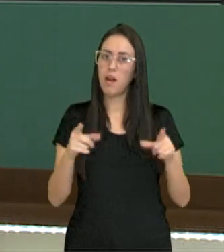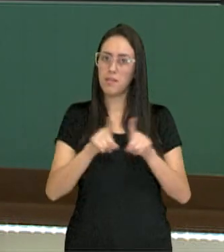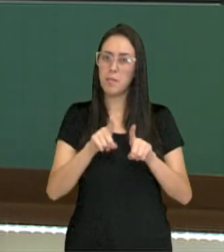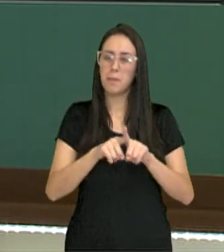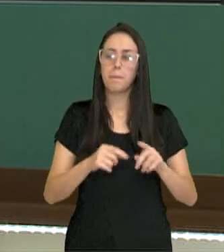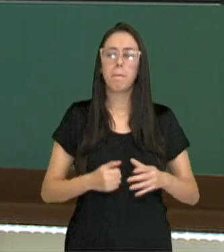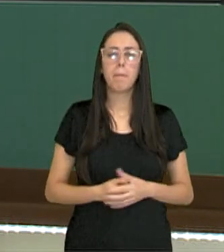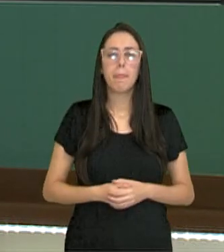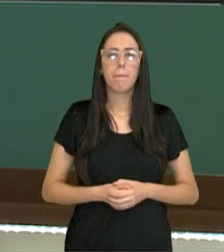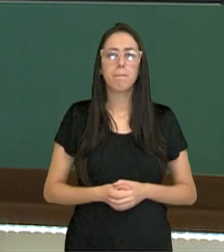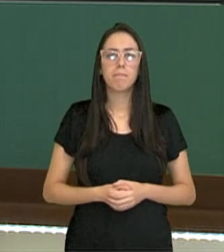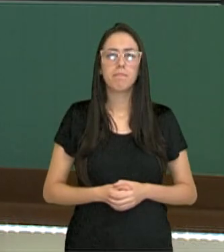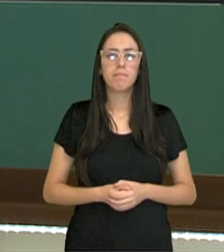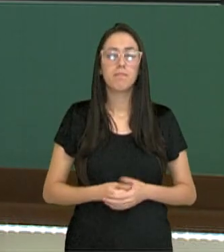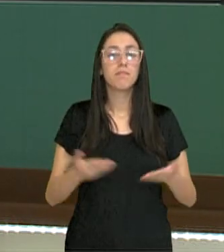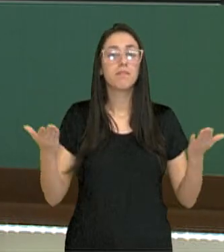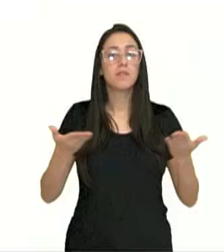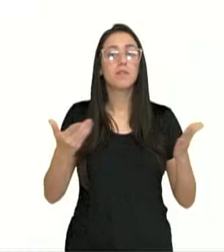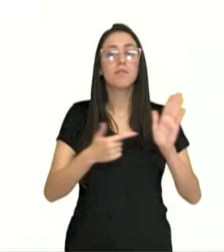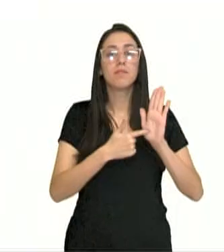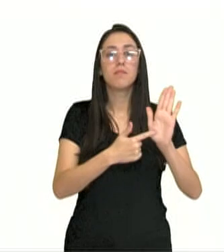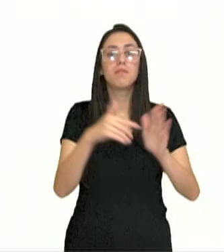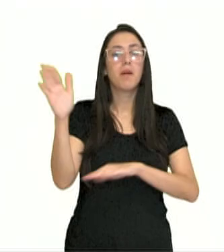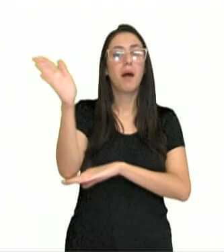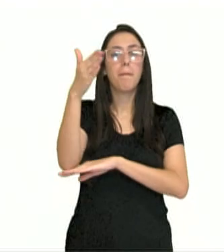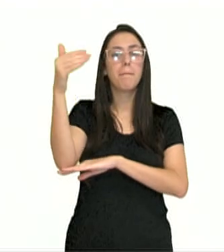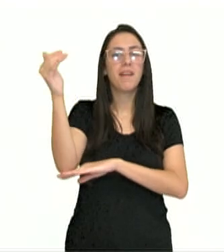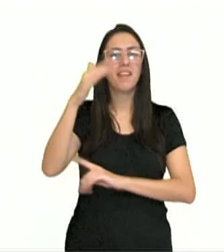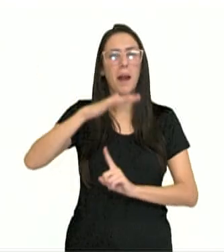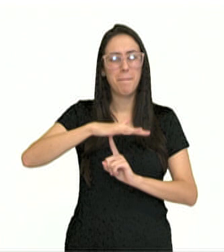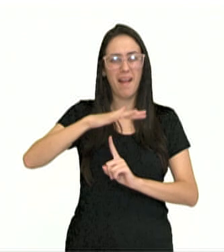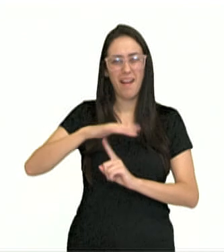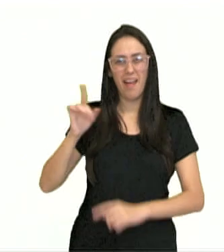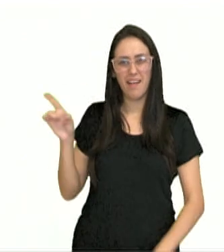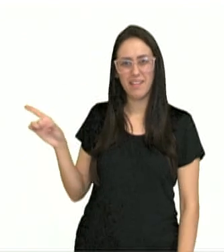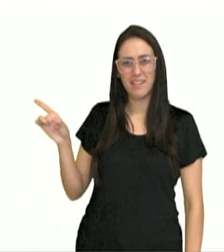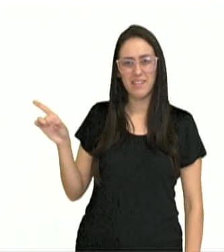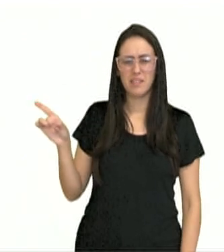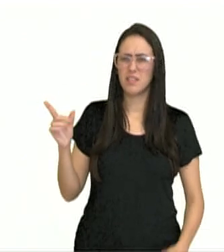Na sequência, eu trago a bandeira do Paraná e você vai perguntar assim, mas Fabiano,